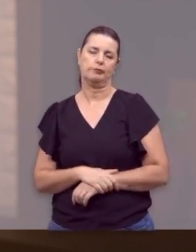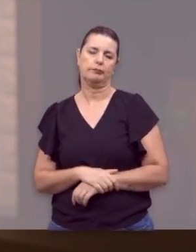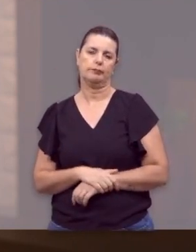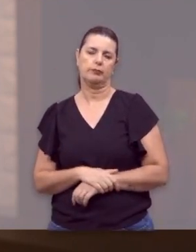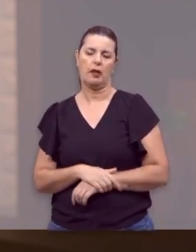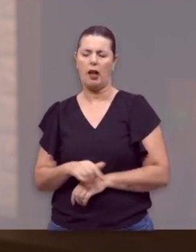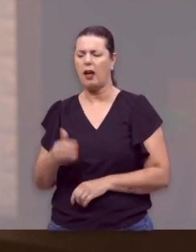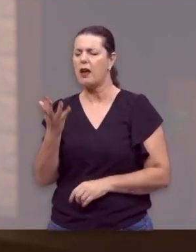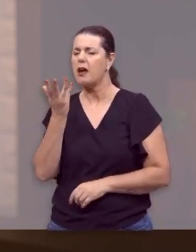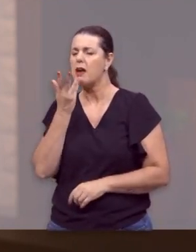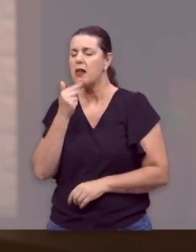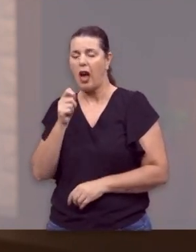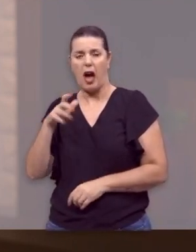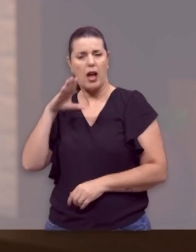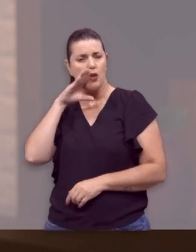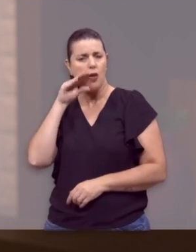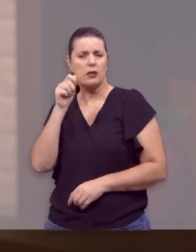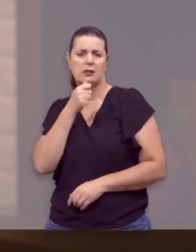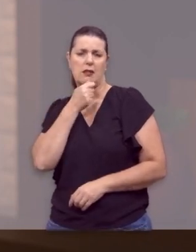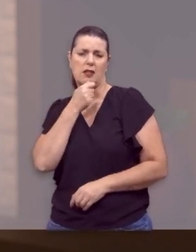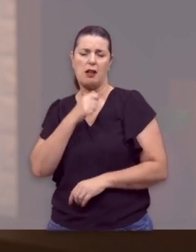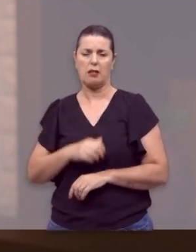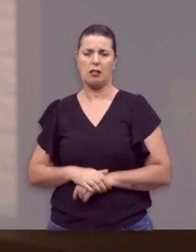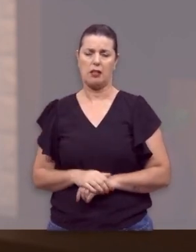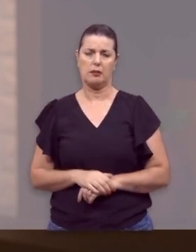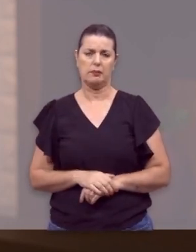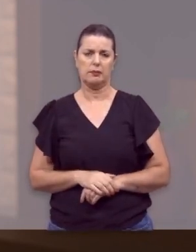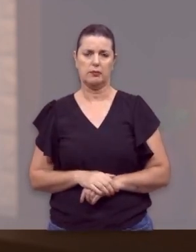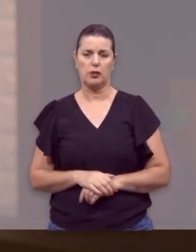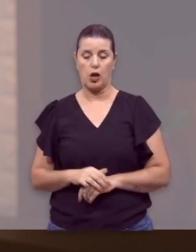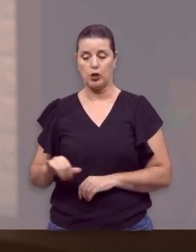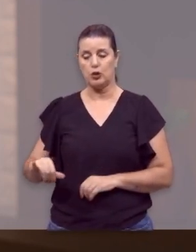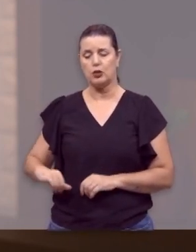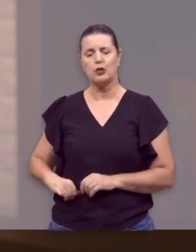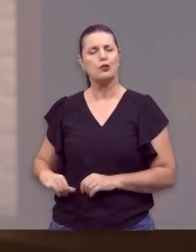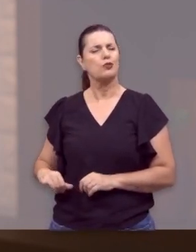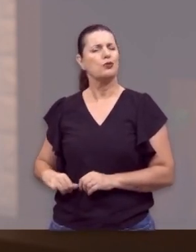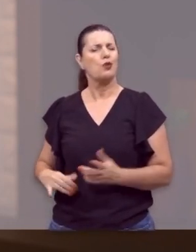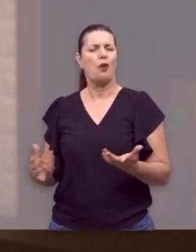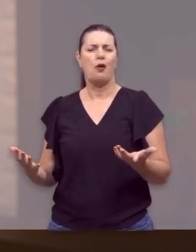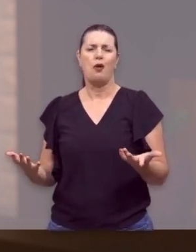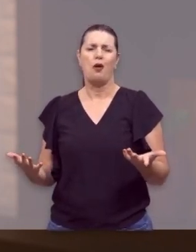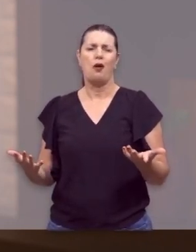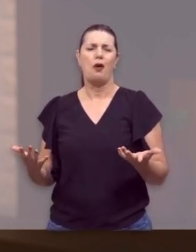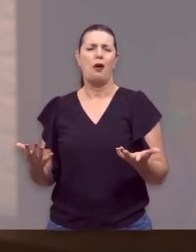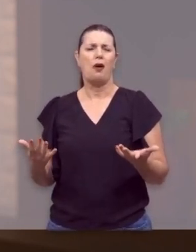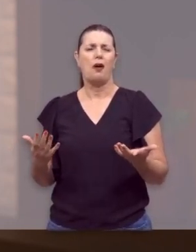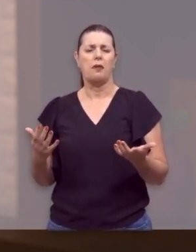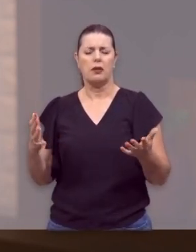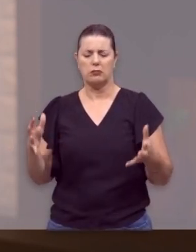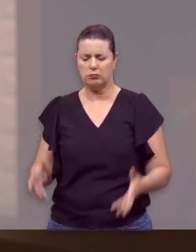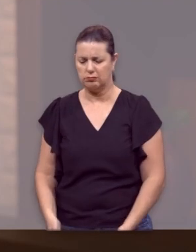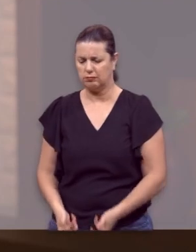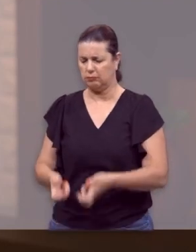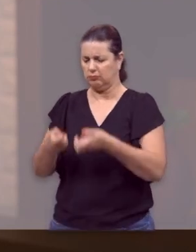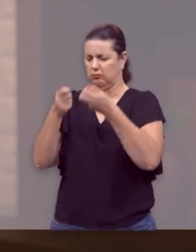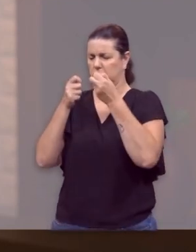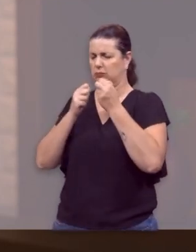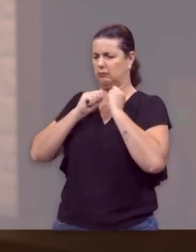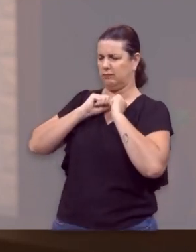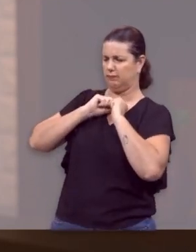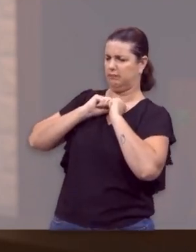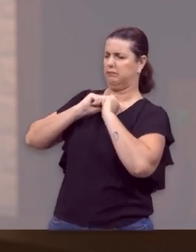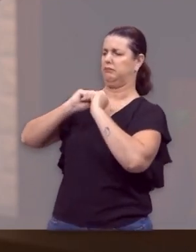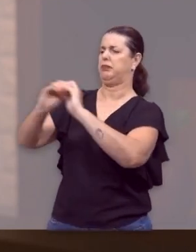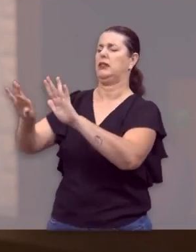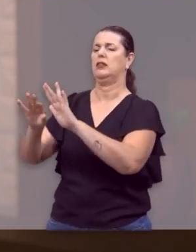E aquele menino, adolescente, sofre um golpe terrível de ser descartado, de